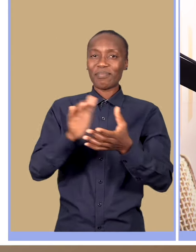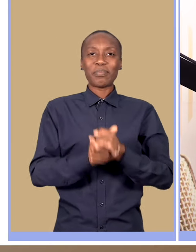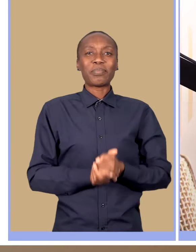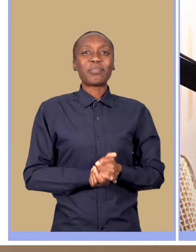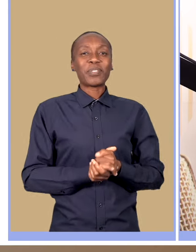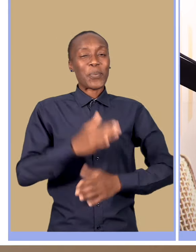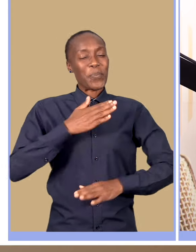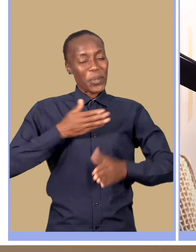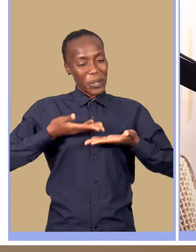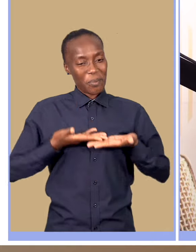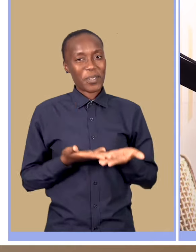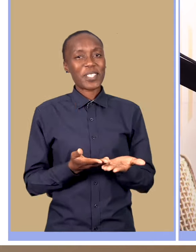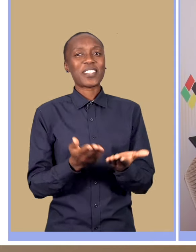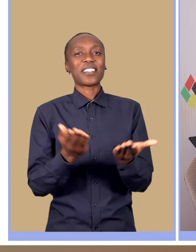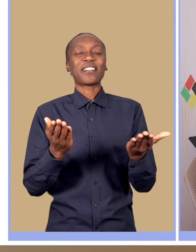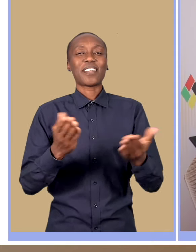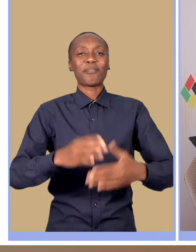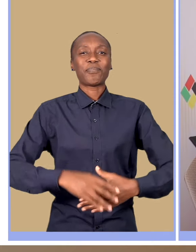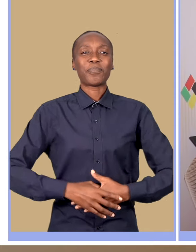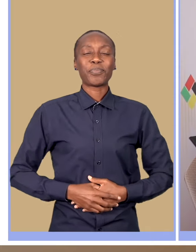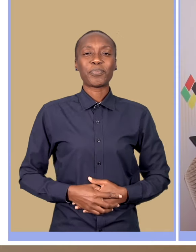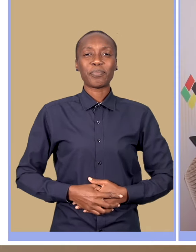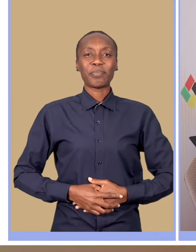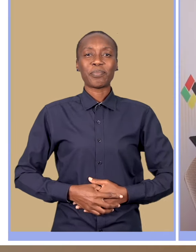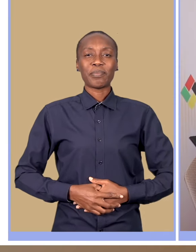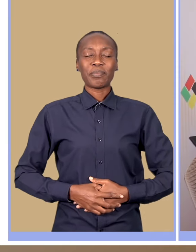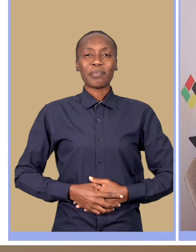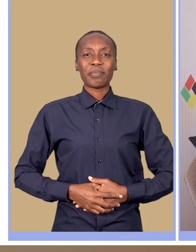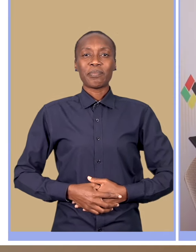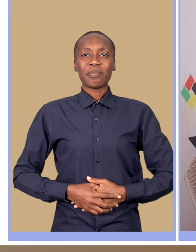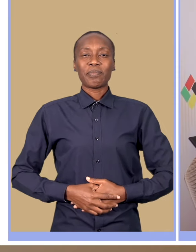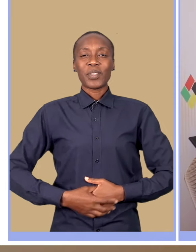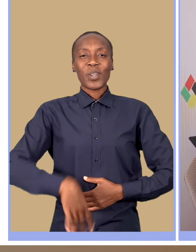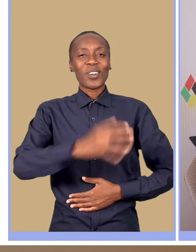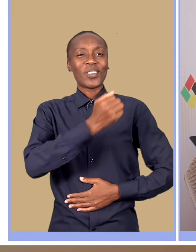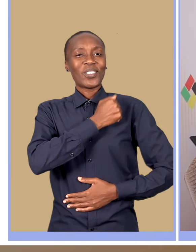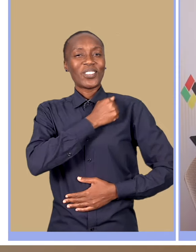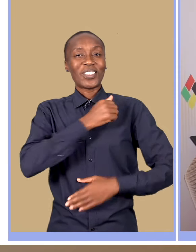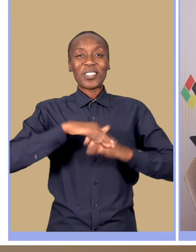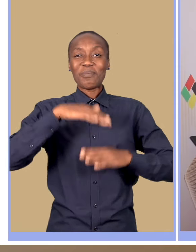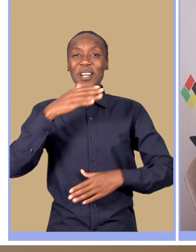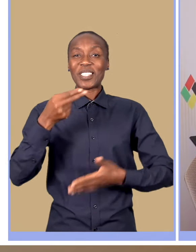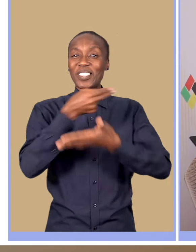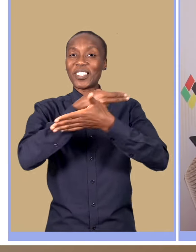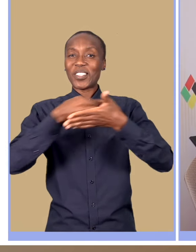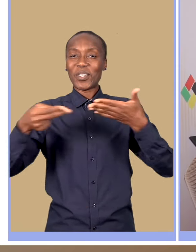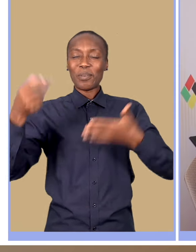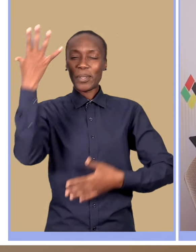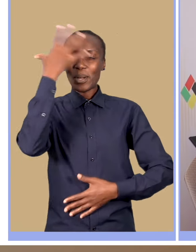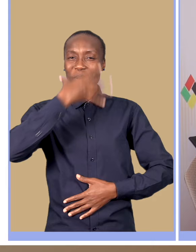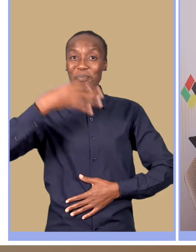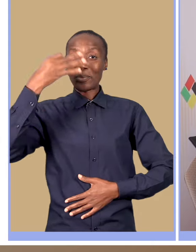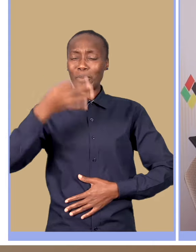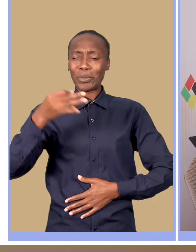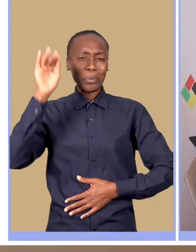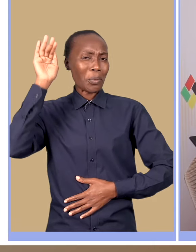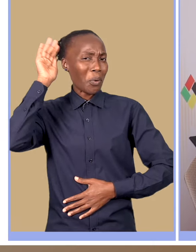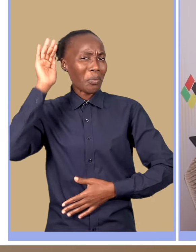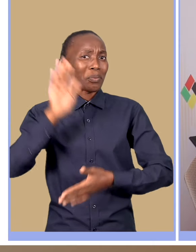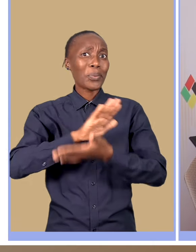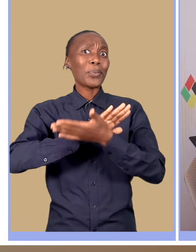Sim, essa é a minha apresentação. Exatamente. Muito bem, primeira coisa, eu gostei do nome bonito